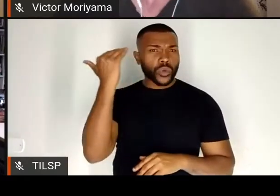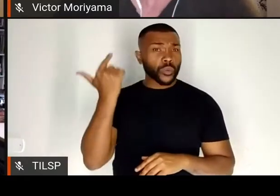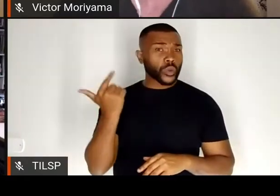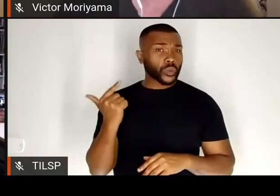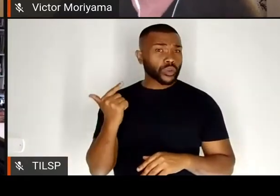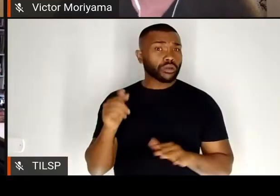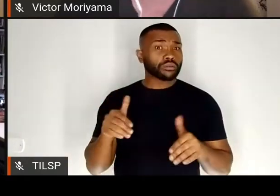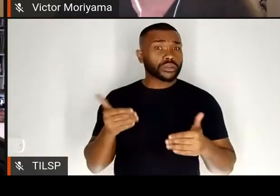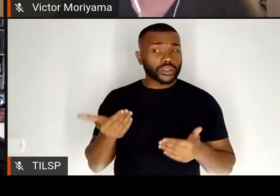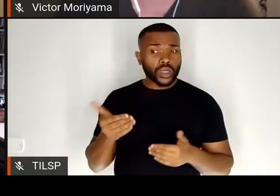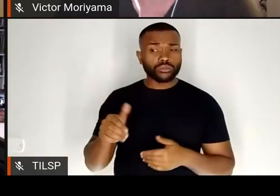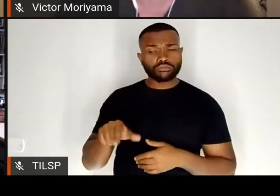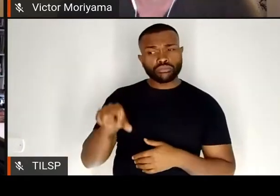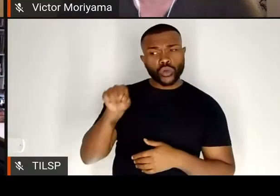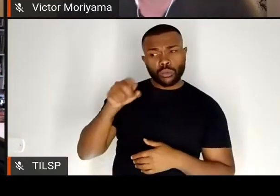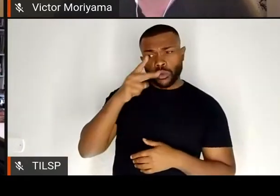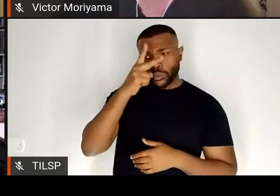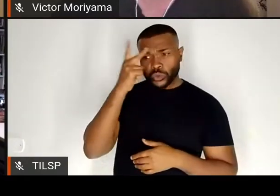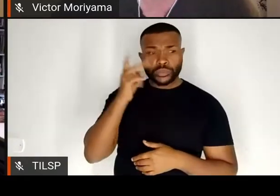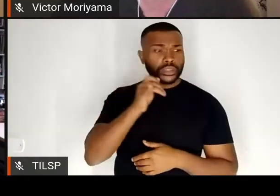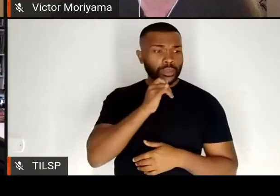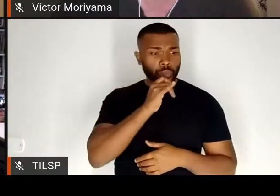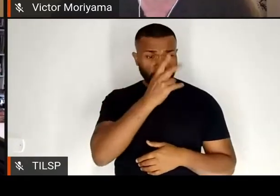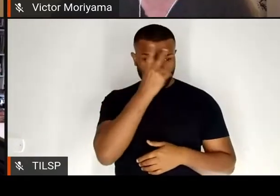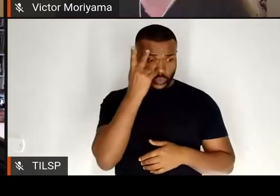vai no general, ele não vai